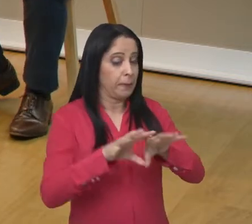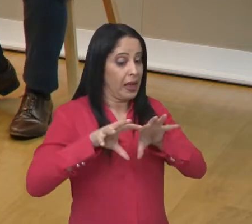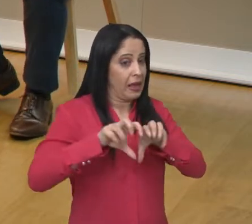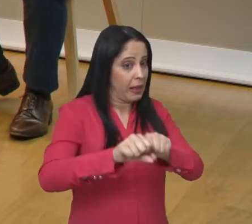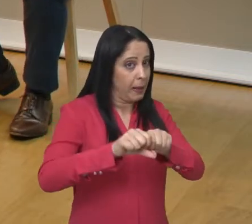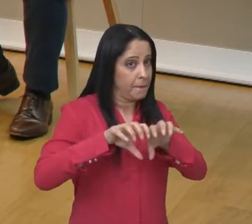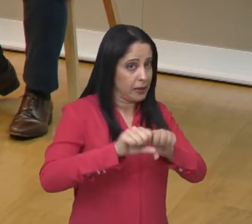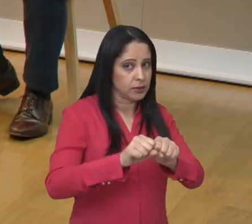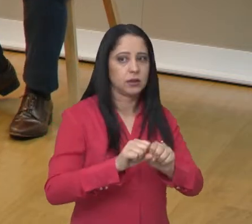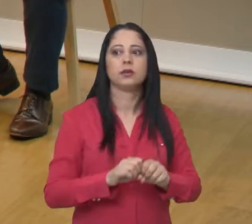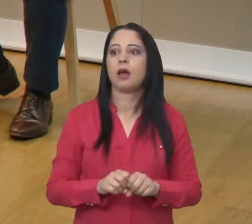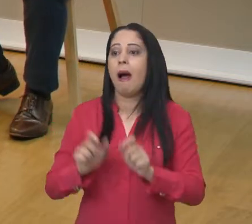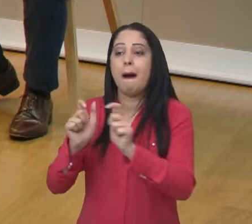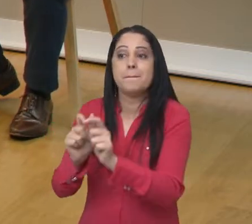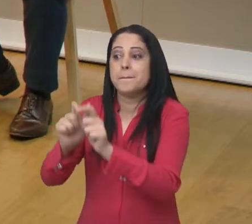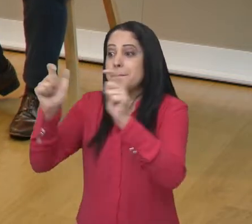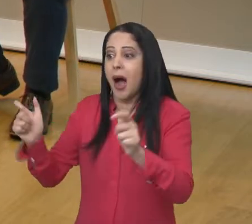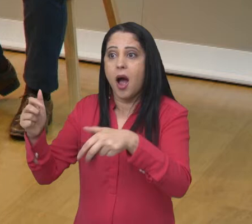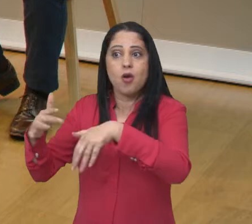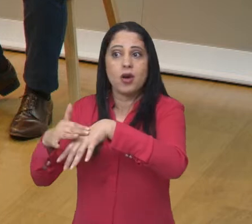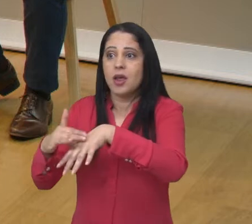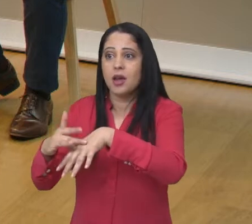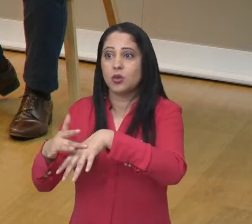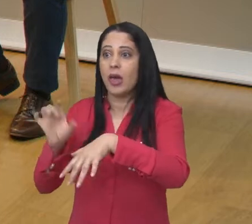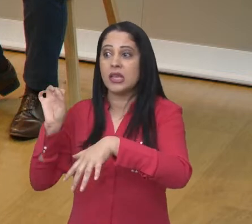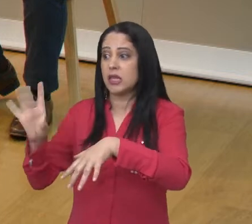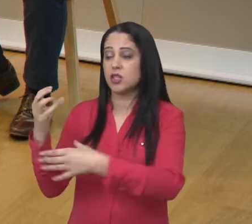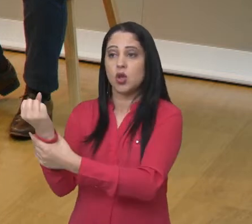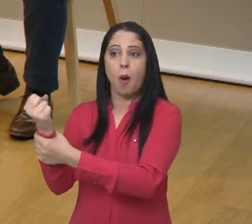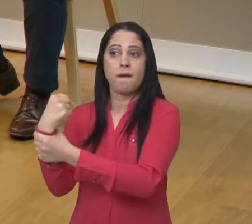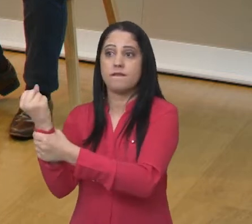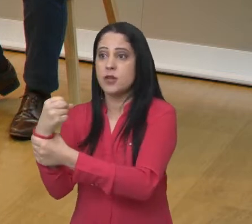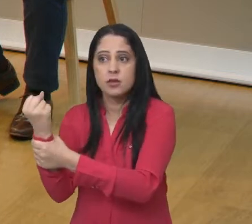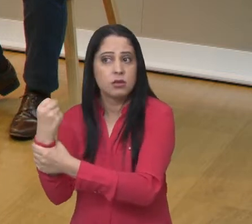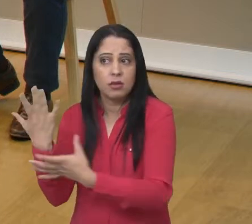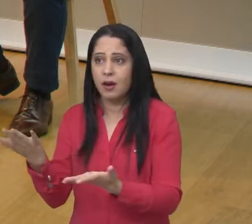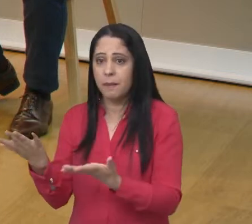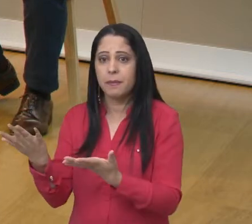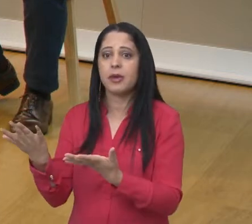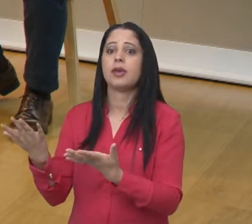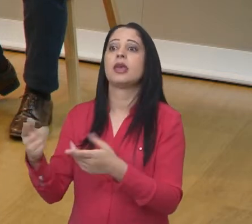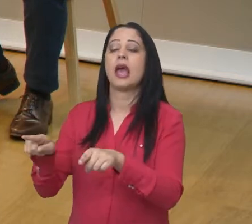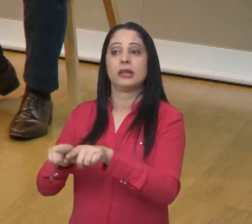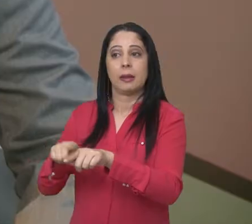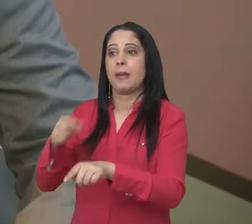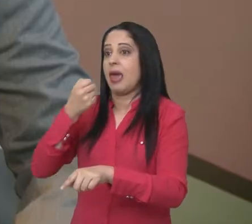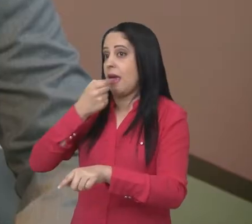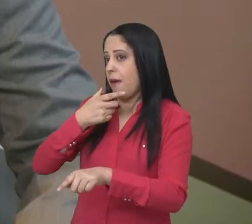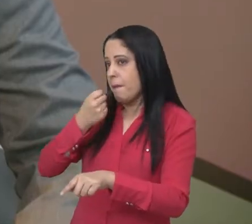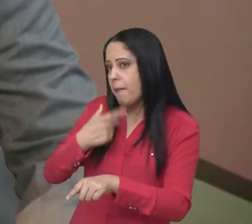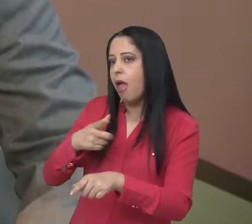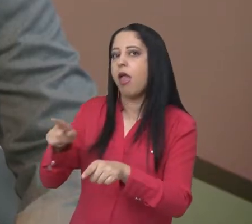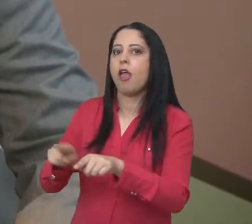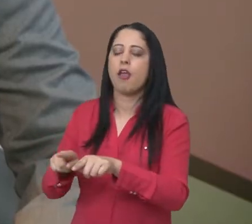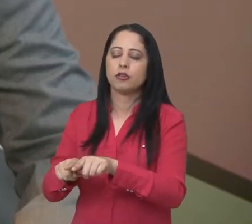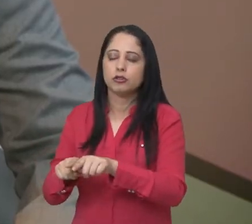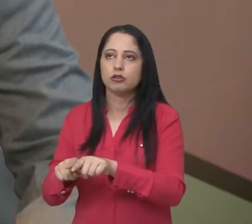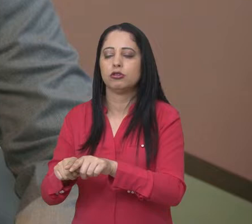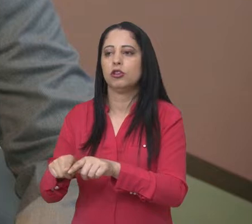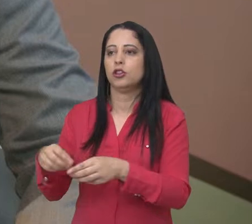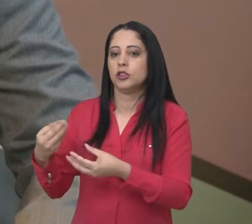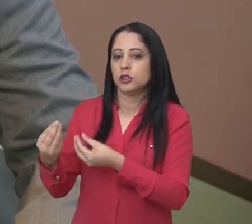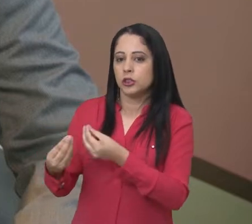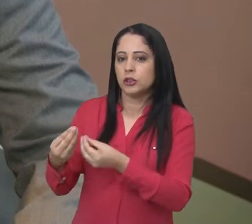na reportagem também? A maioria das doenças a gente vai começar o tratamento com analgésico, anti-inflamatório,